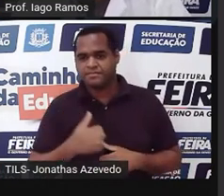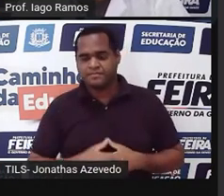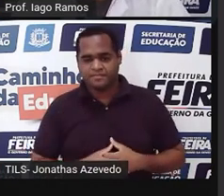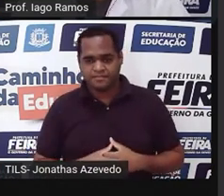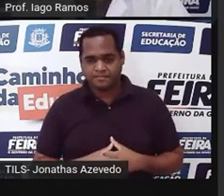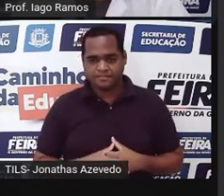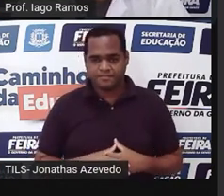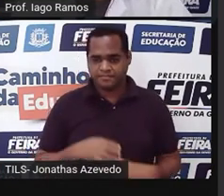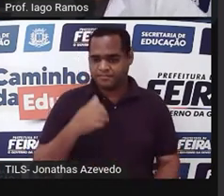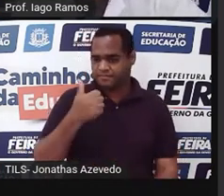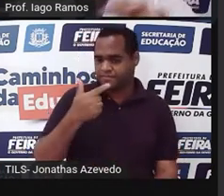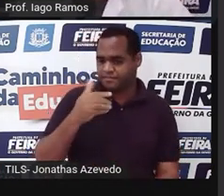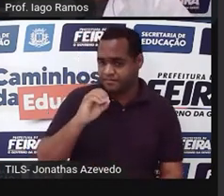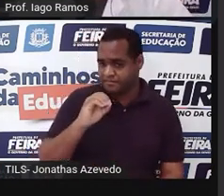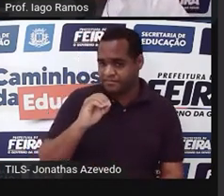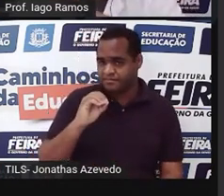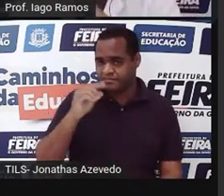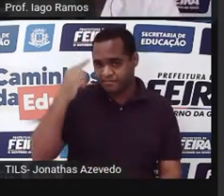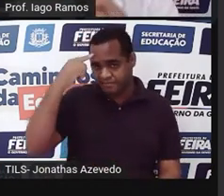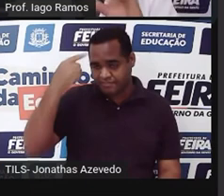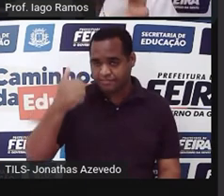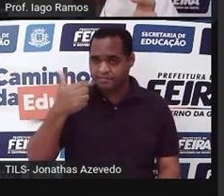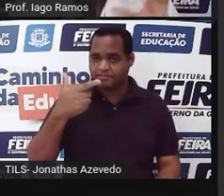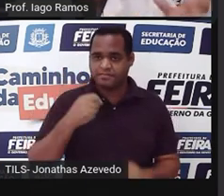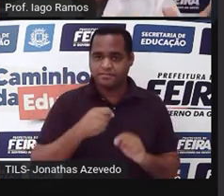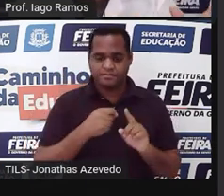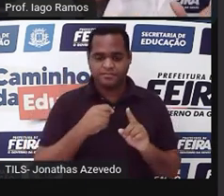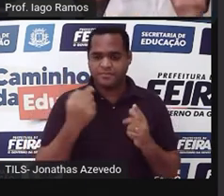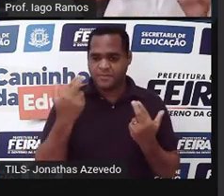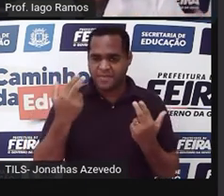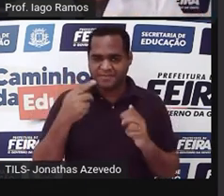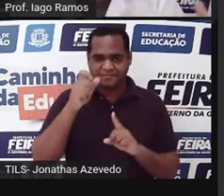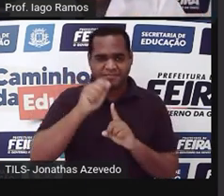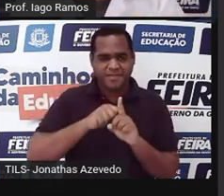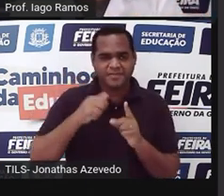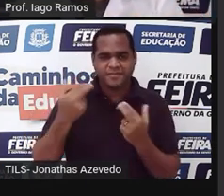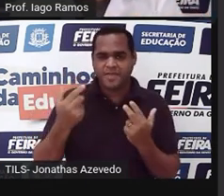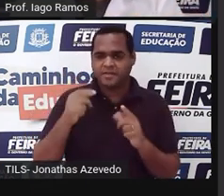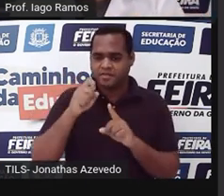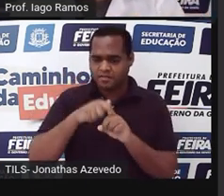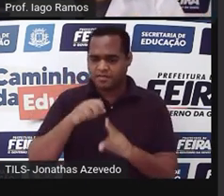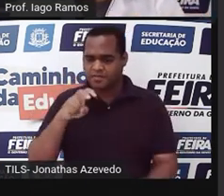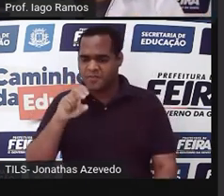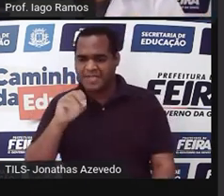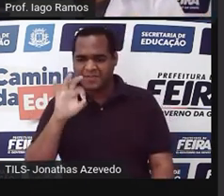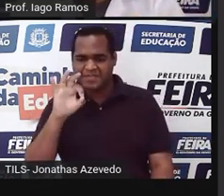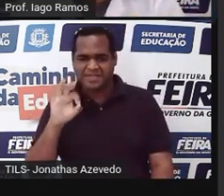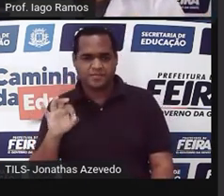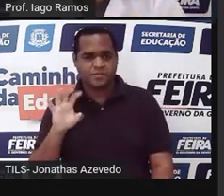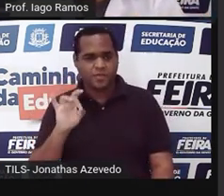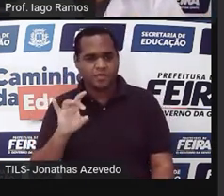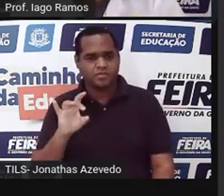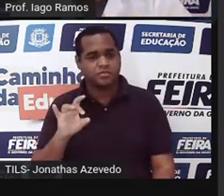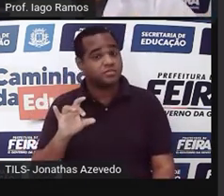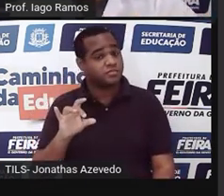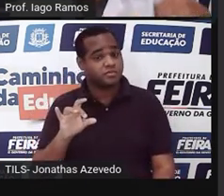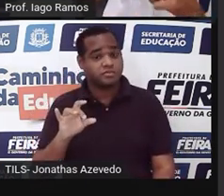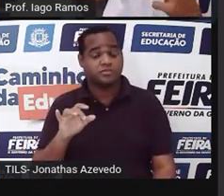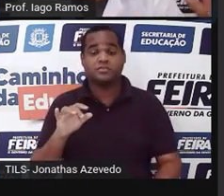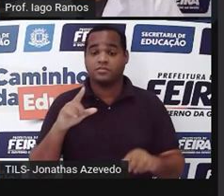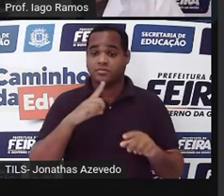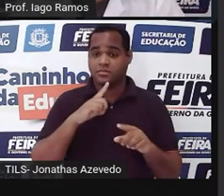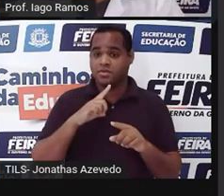e esse 120 nos dois meses não foi aumentado apenas 50 por cento tá ele